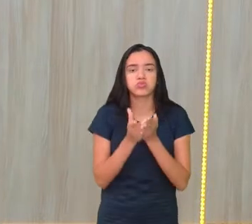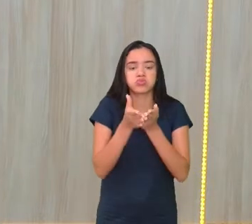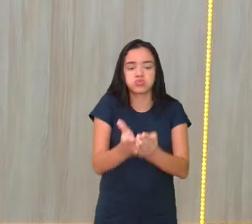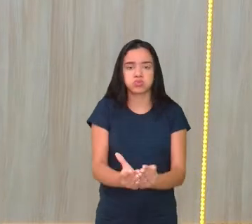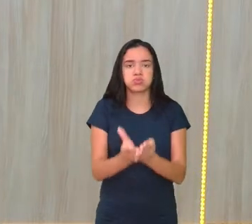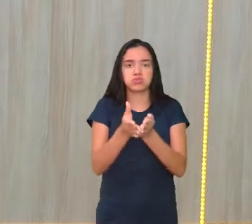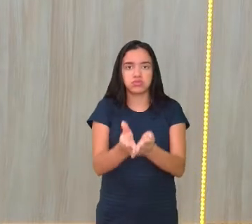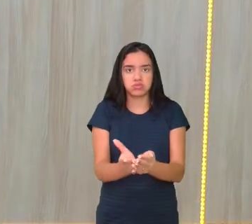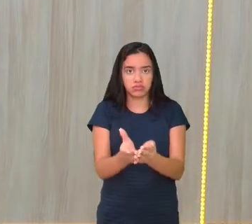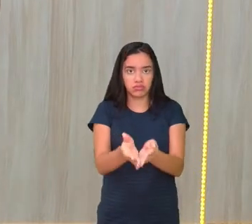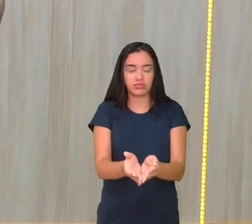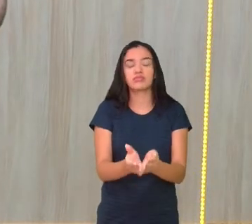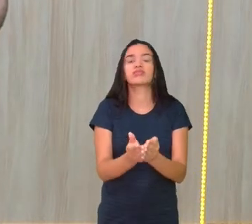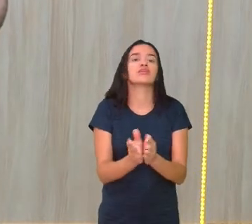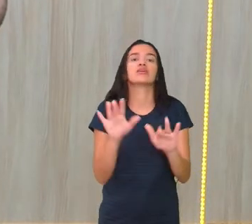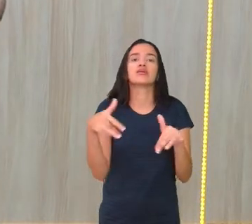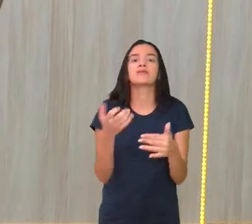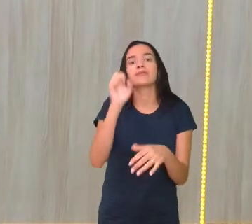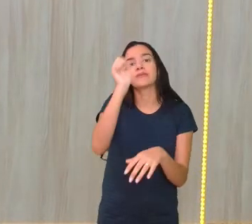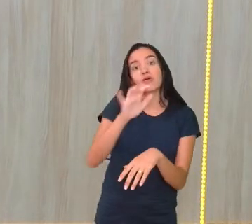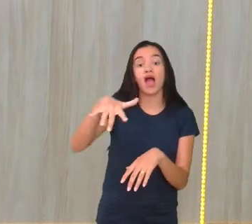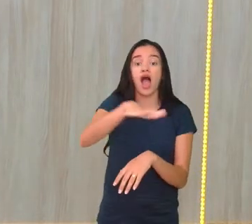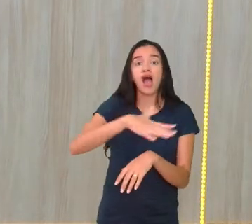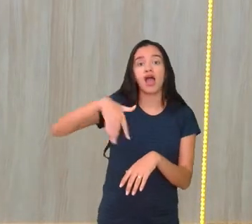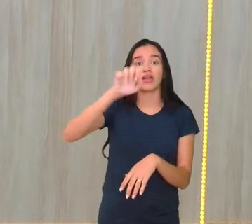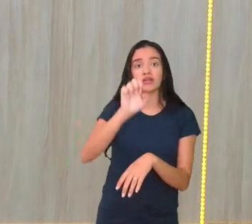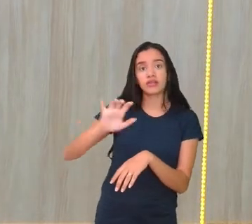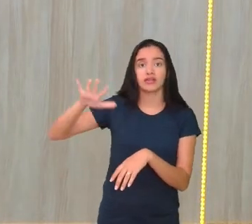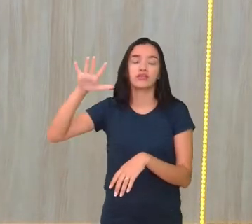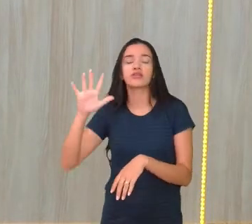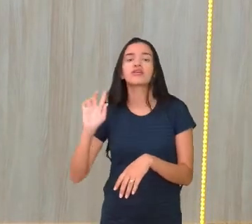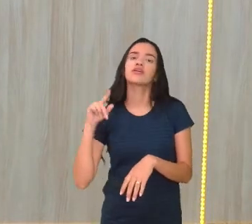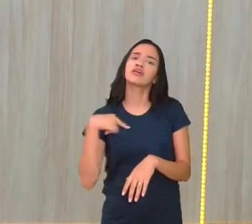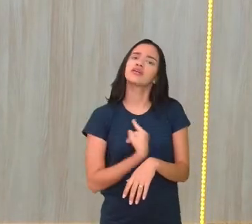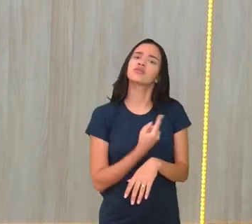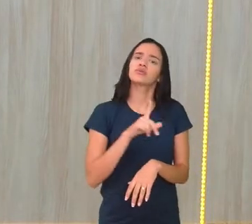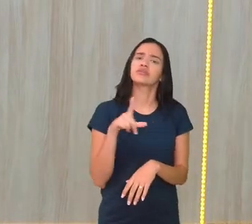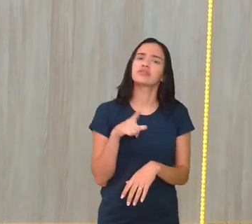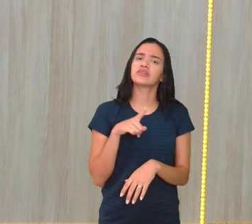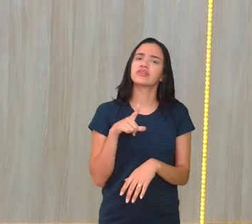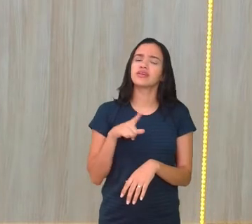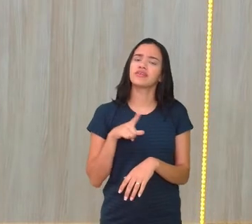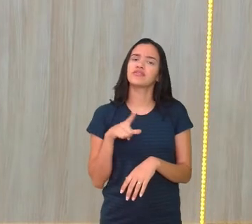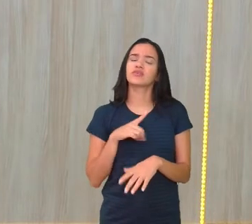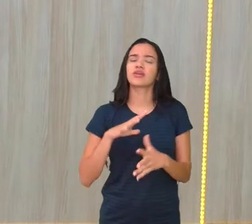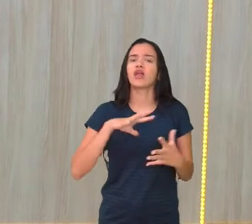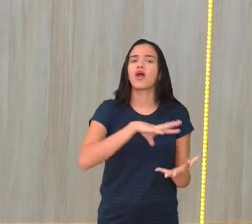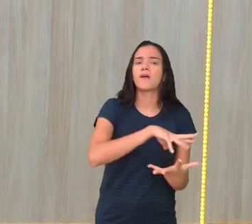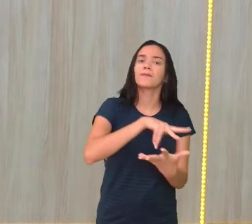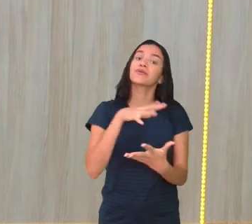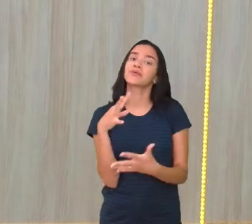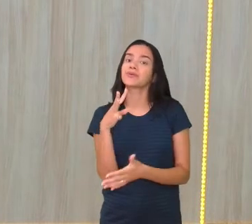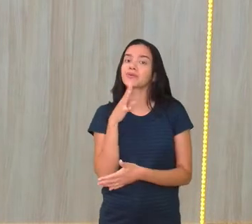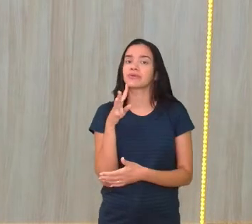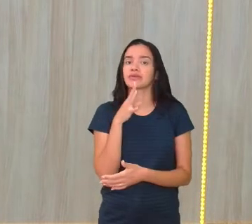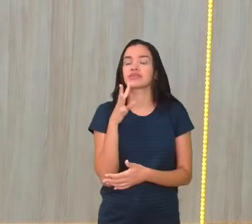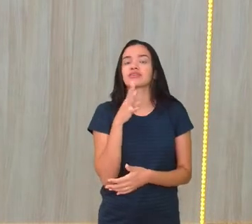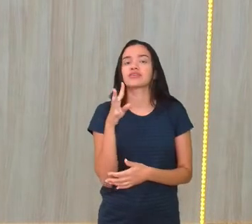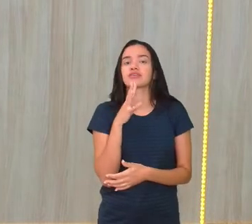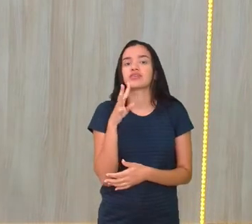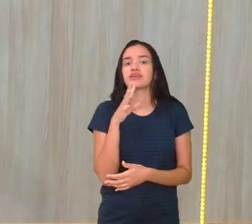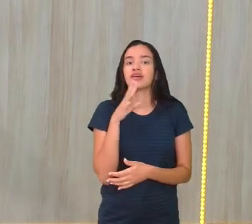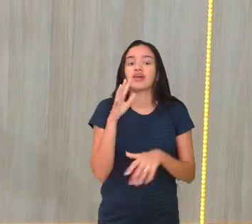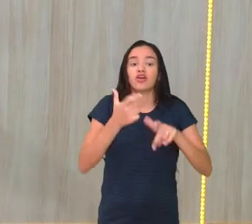ali por nações europeias, né, a gente teve aí o mundo conhecido